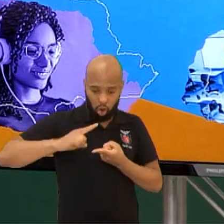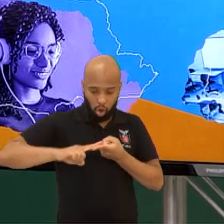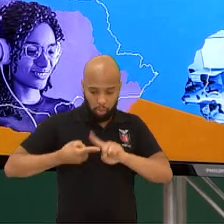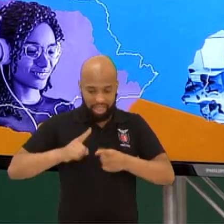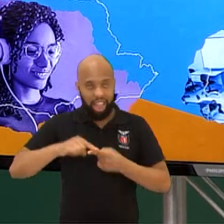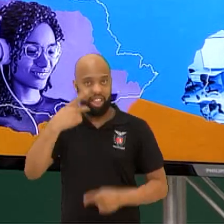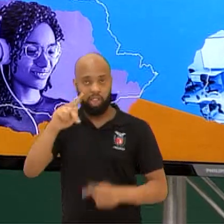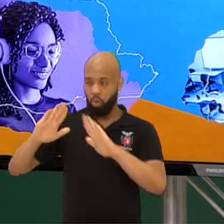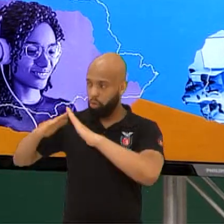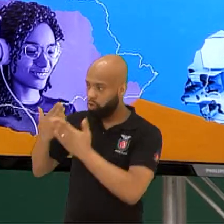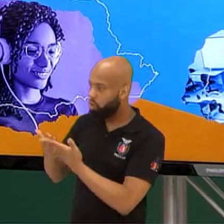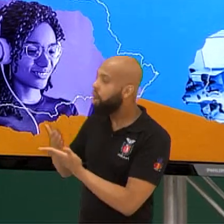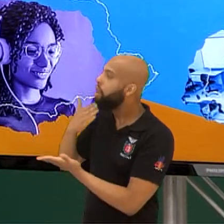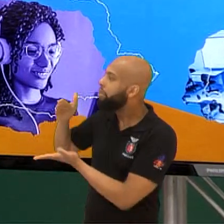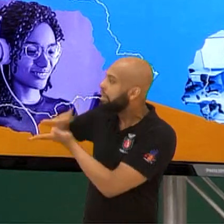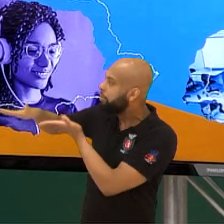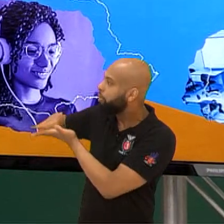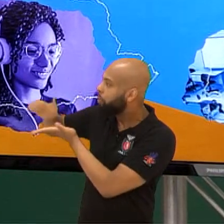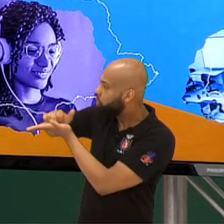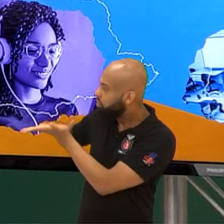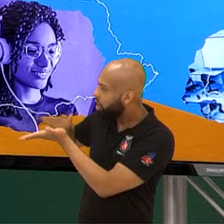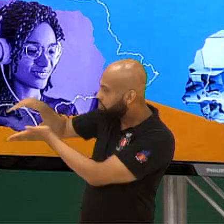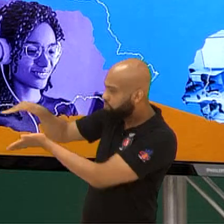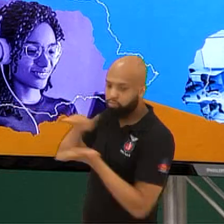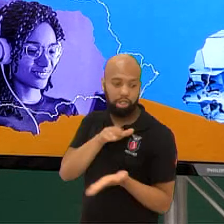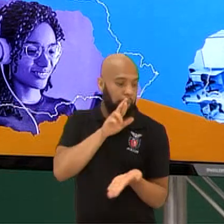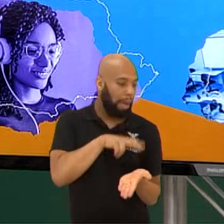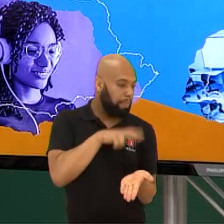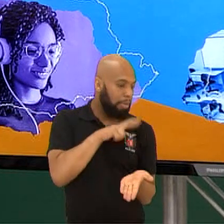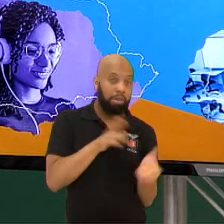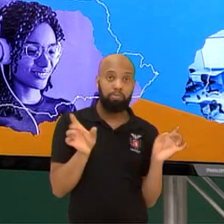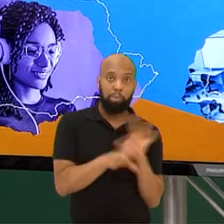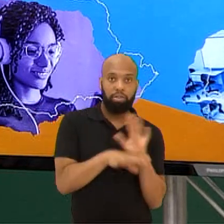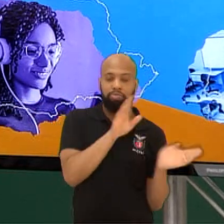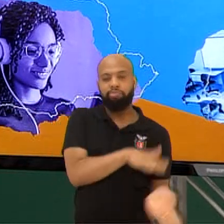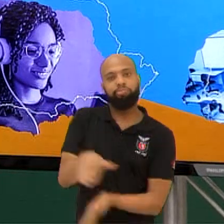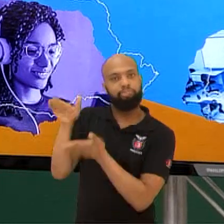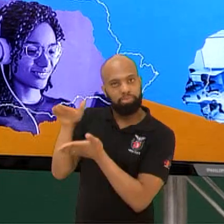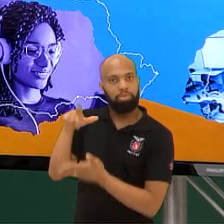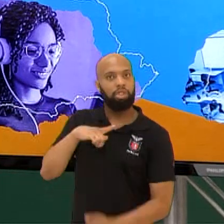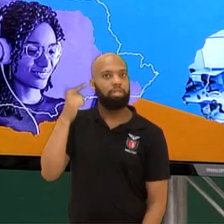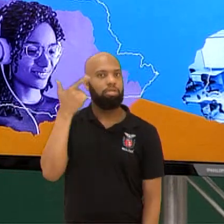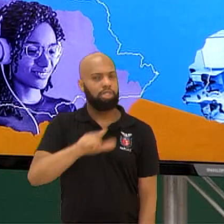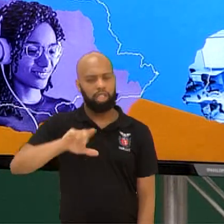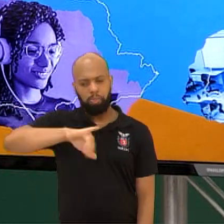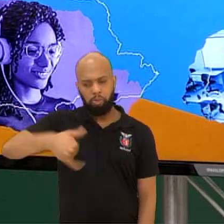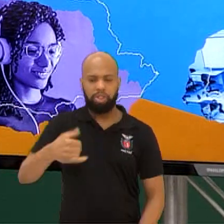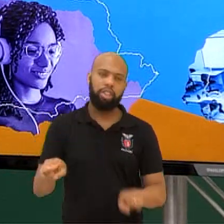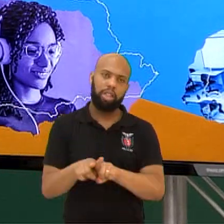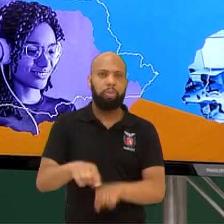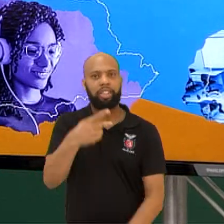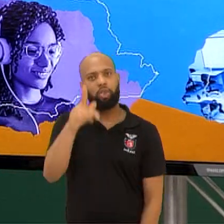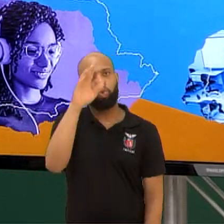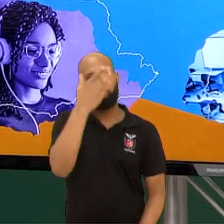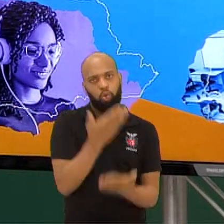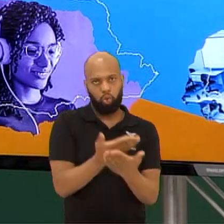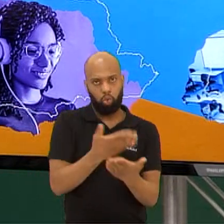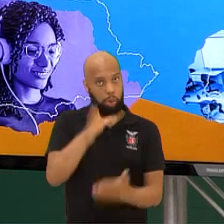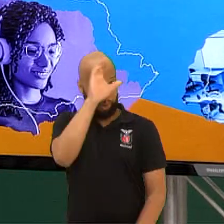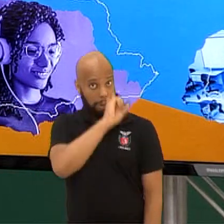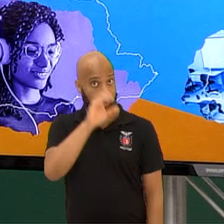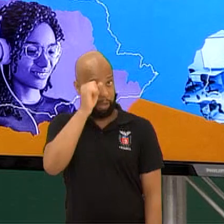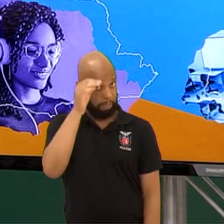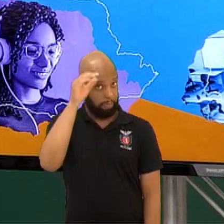os materiais para que você possa ter um estudo mais aproveitado, né? Para que você possa aproveitar melhor os seus estudos, ok? E o